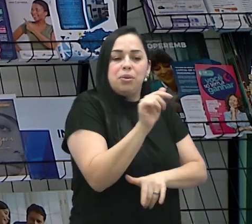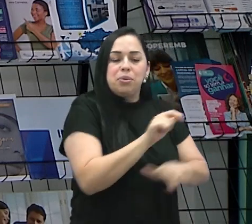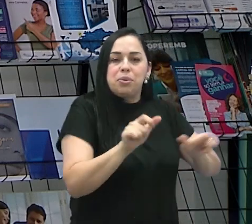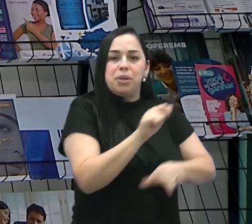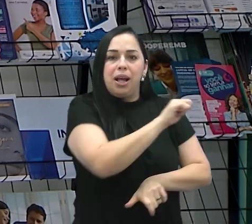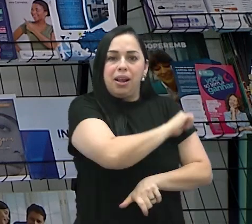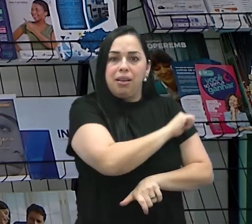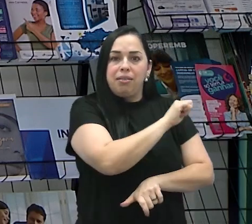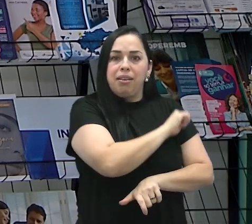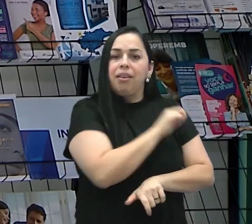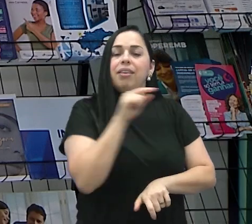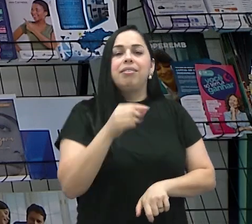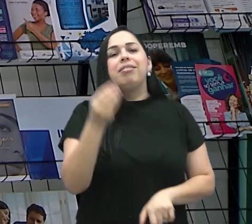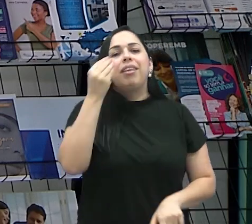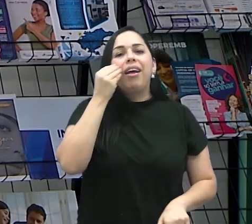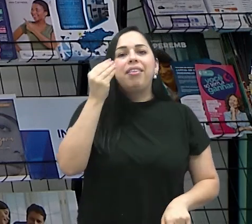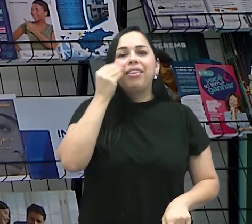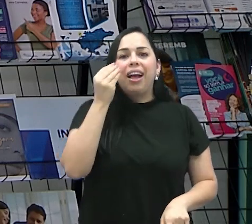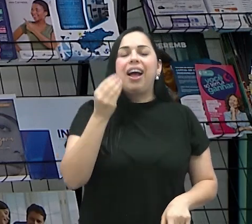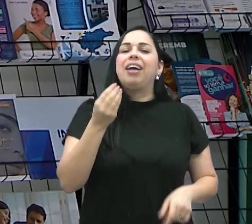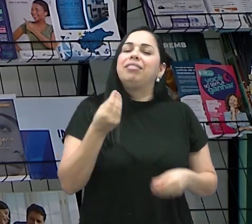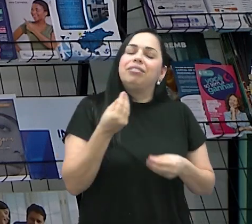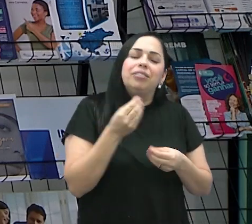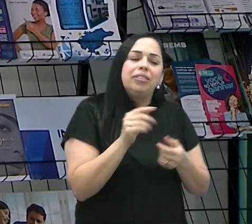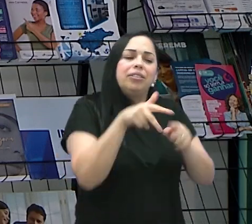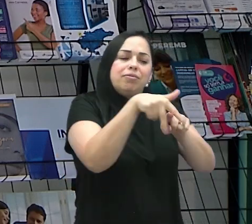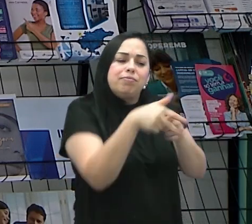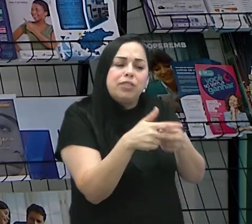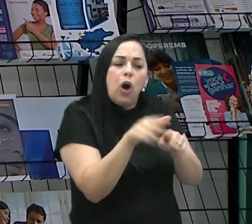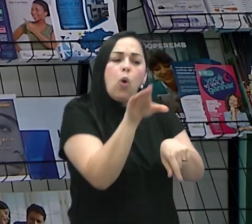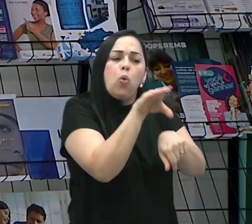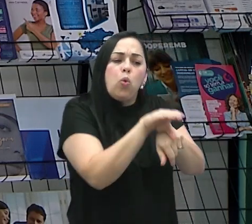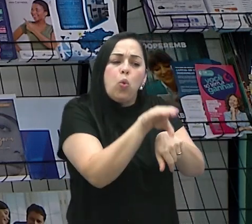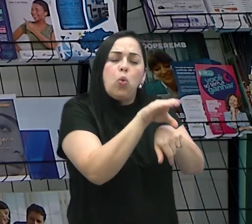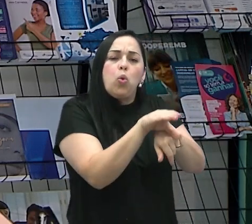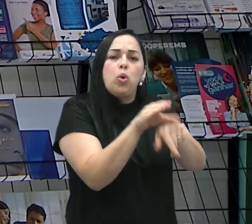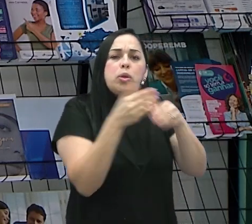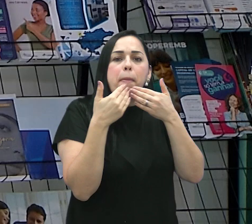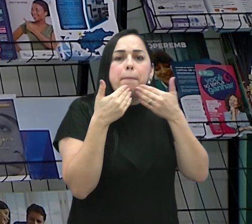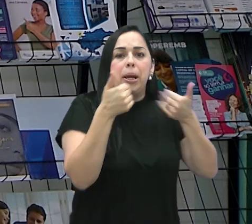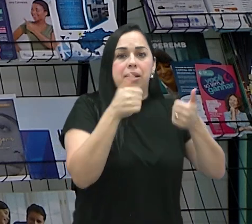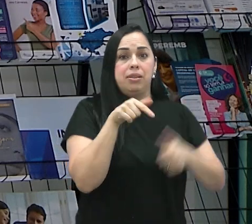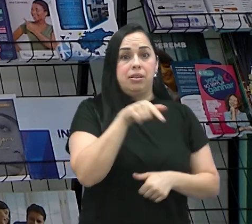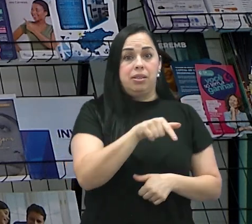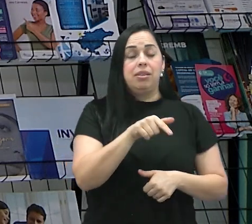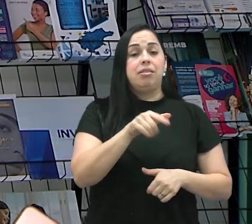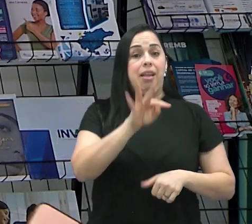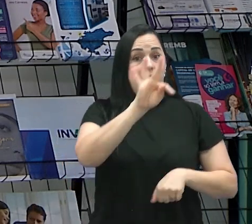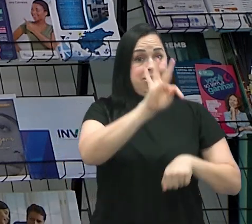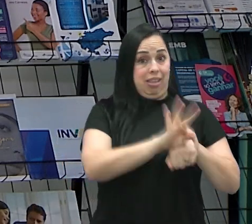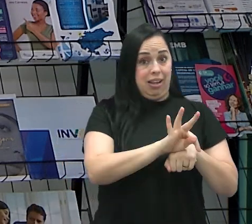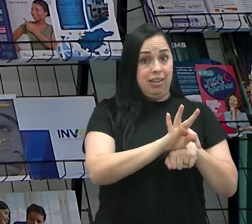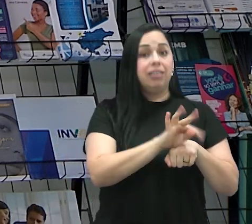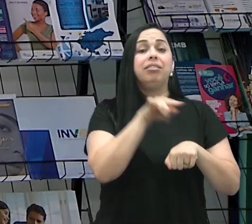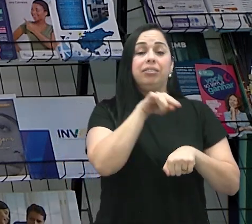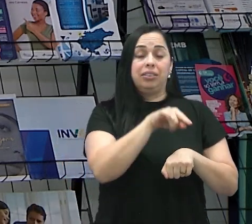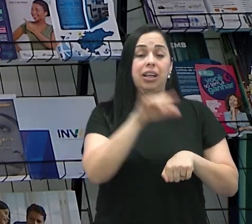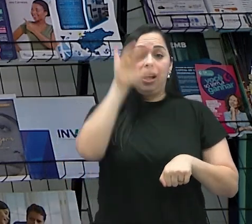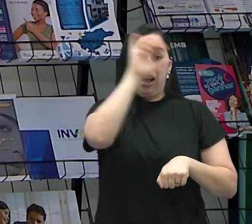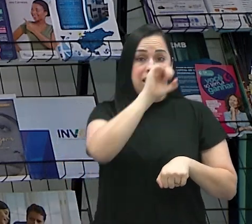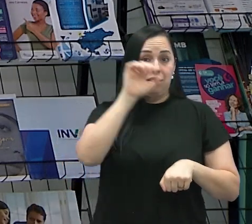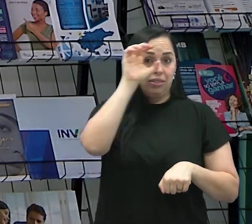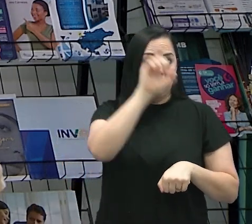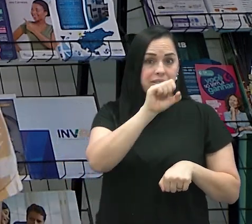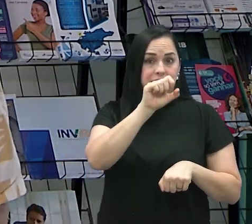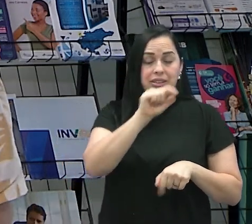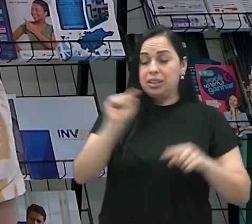alunos e trazendo até ideias de melhoria para o nosso curso, para que a gente realmente possa ter a formação adequada para o